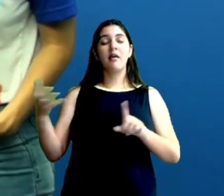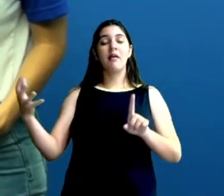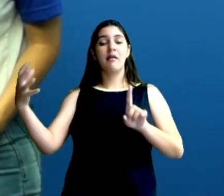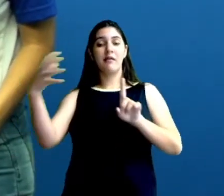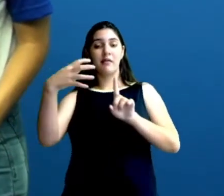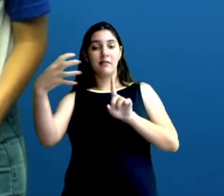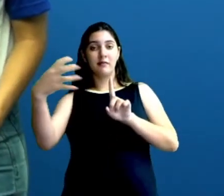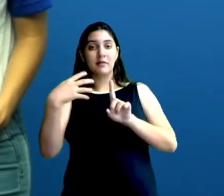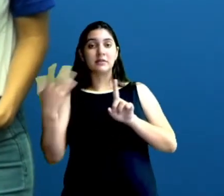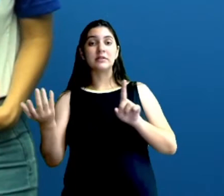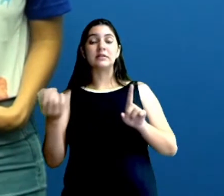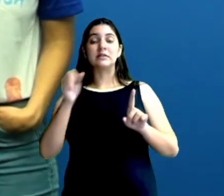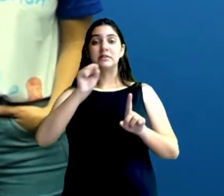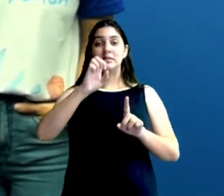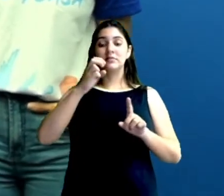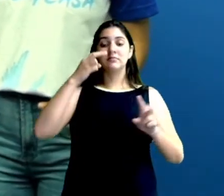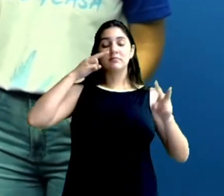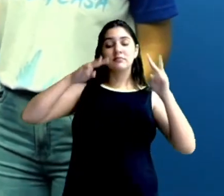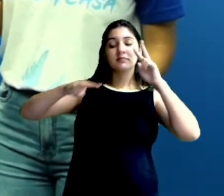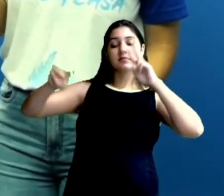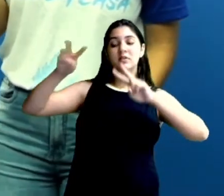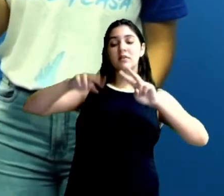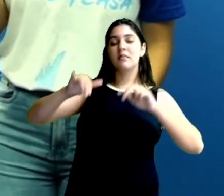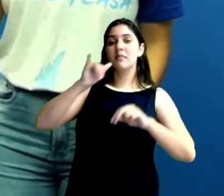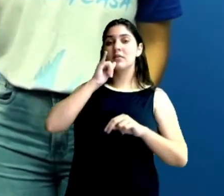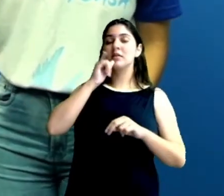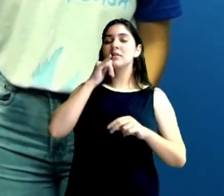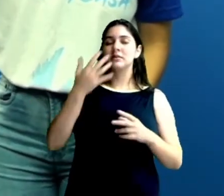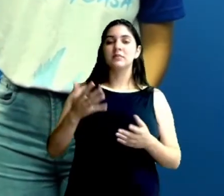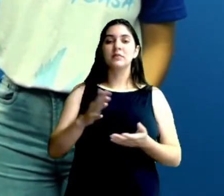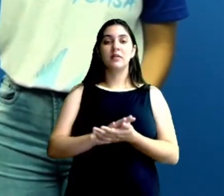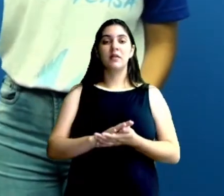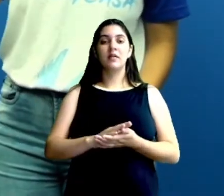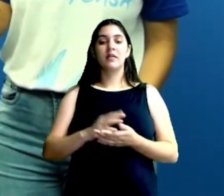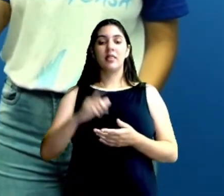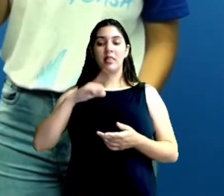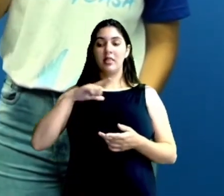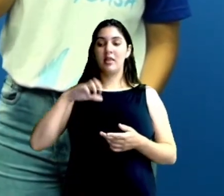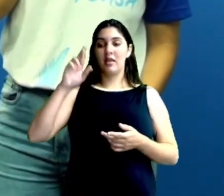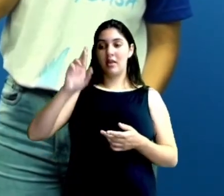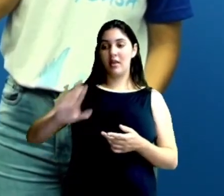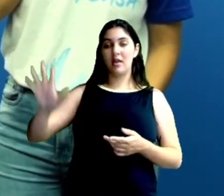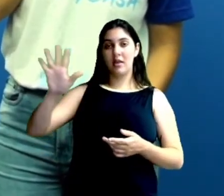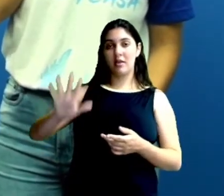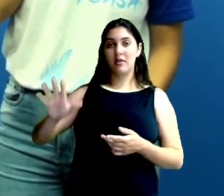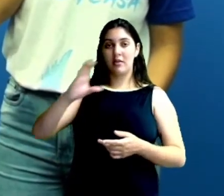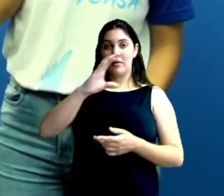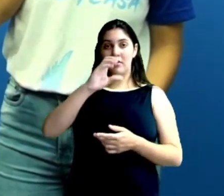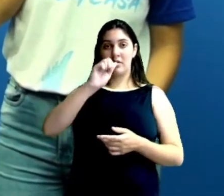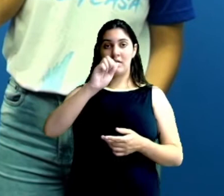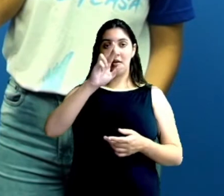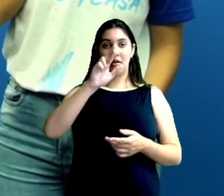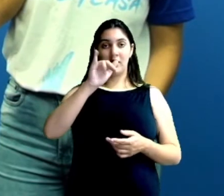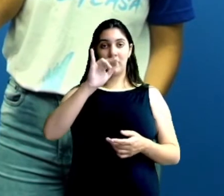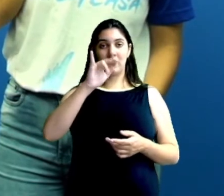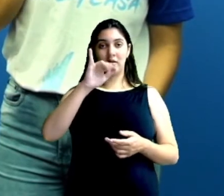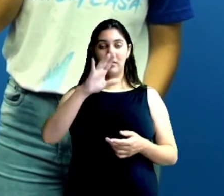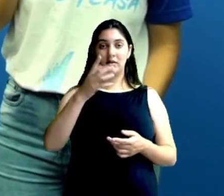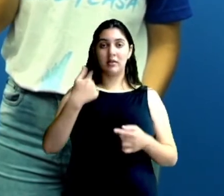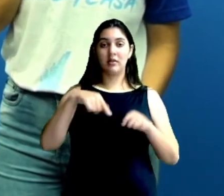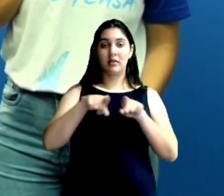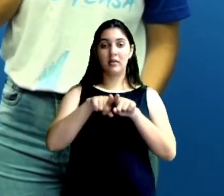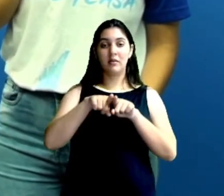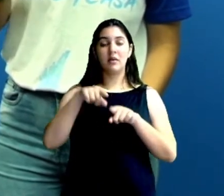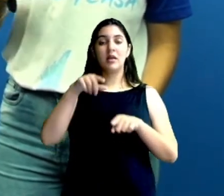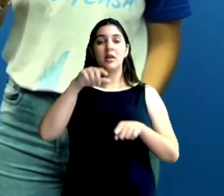gente for observar, por exemplo, só a nível de exemplo, a região do Cariri, a região ali da